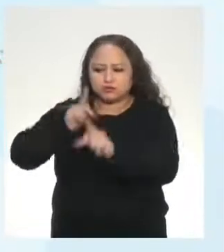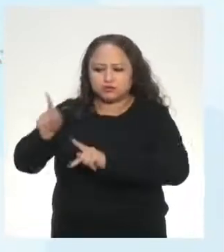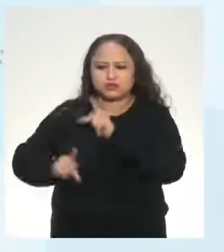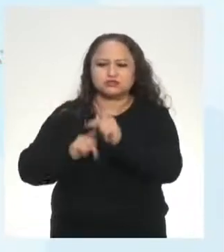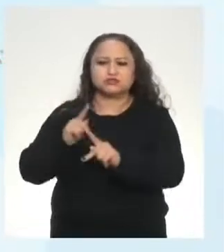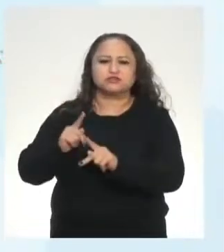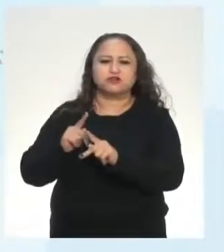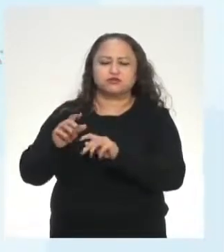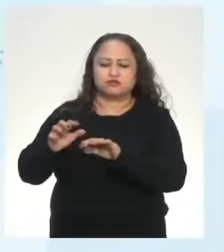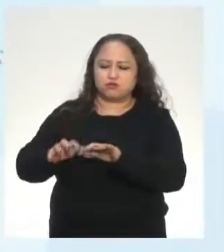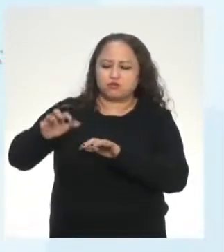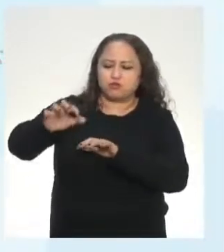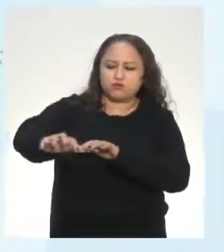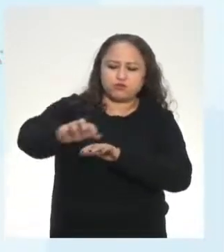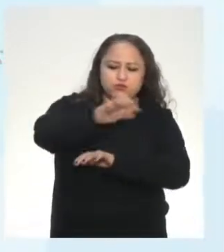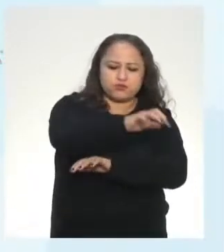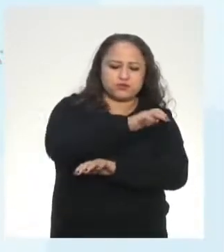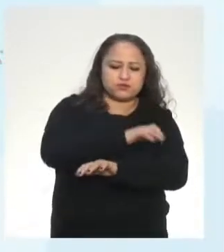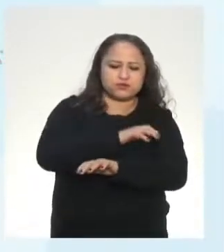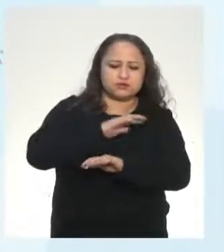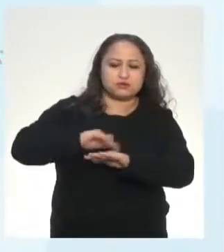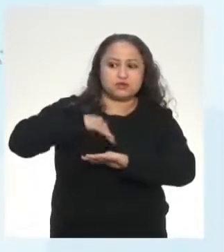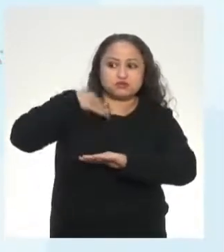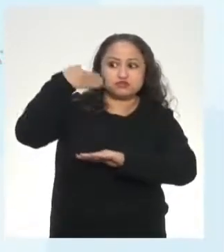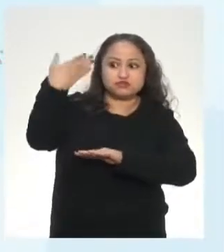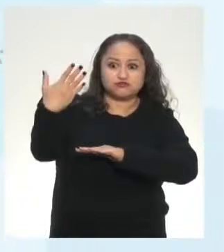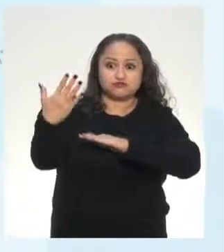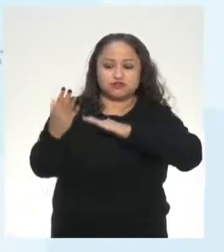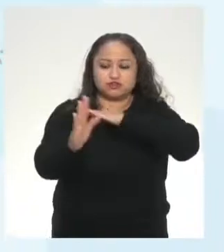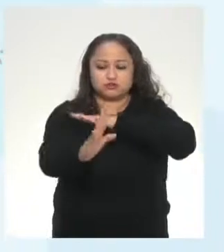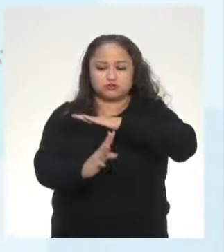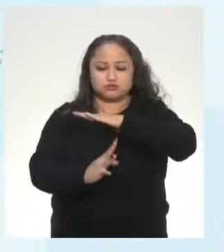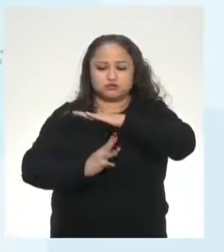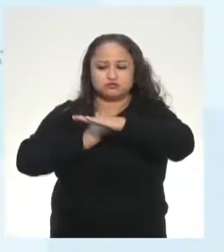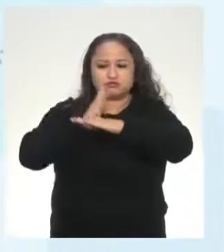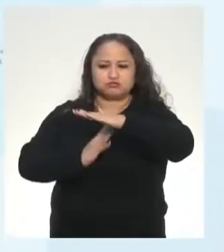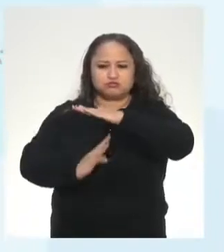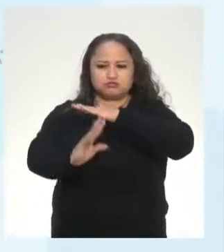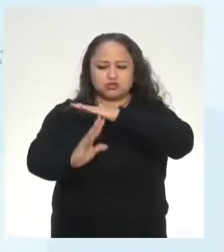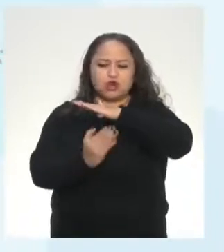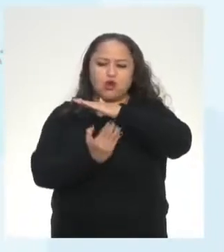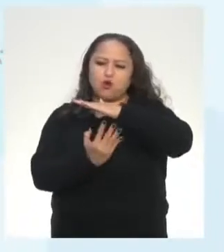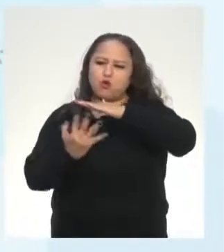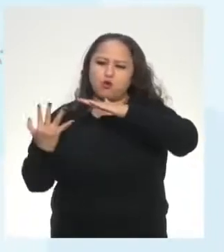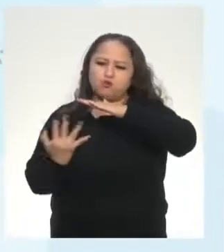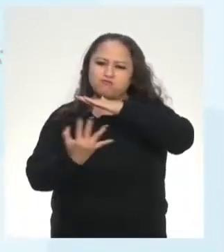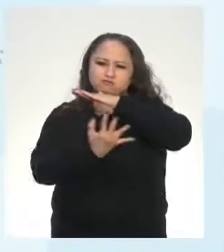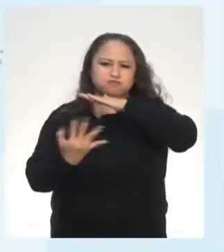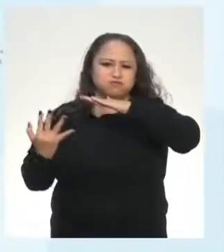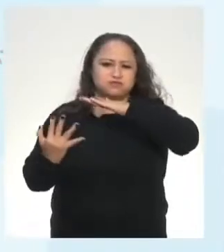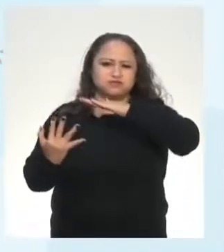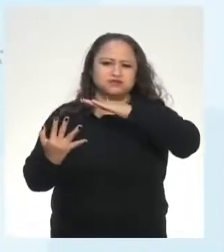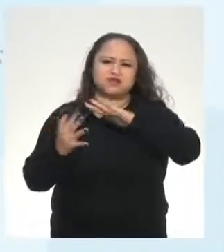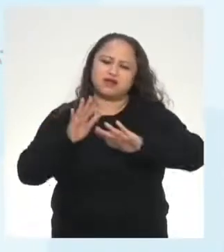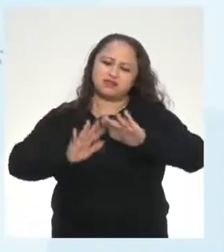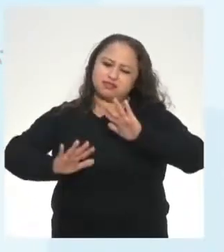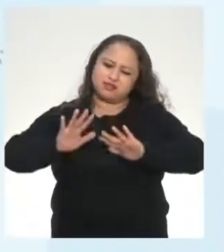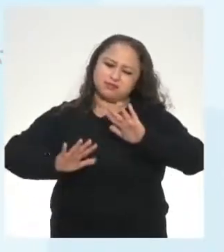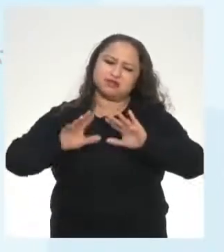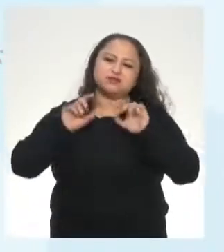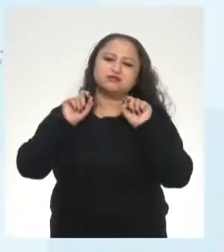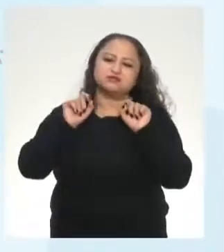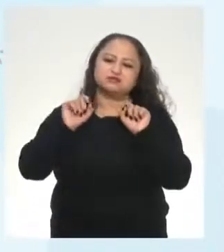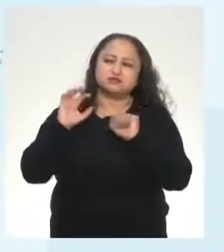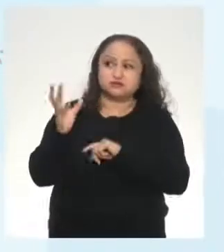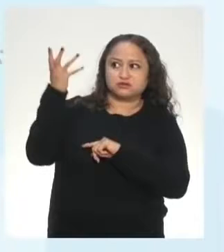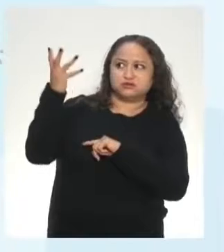com deslocamentos externos ou internos, dependendo aí da situação, tá certo? Então, são países que